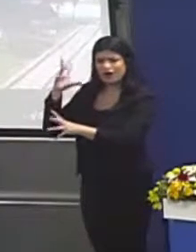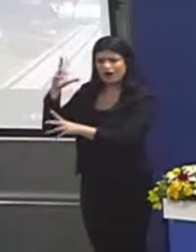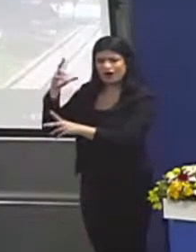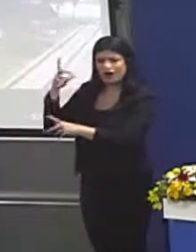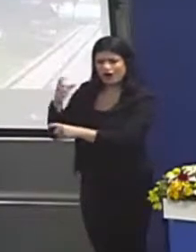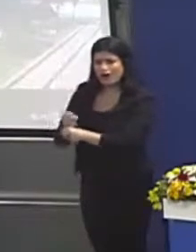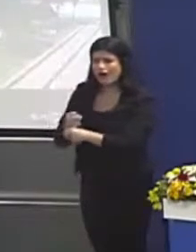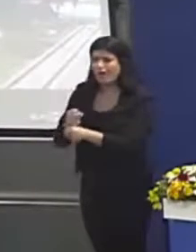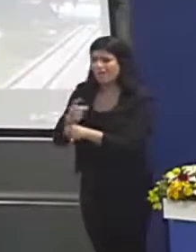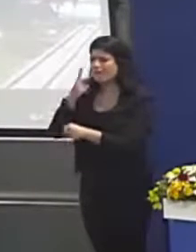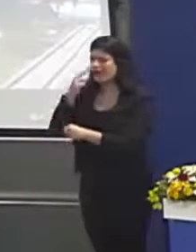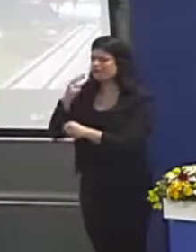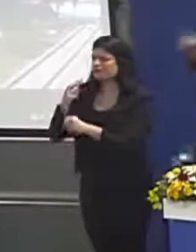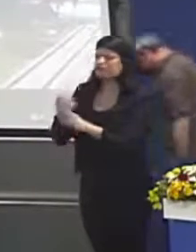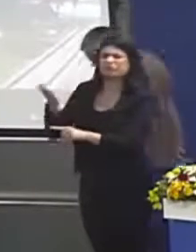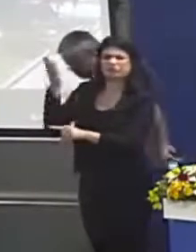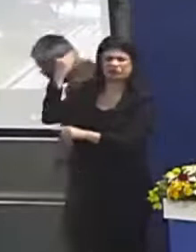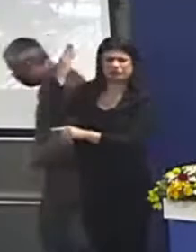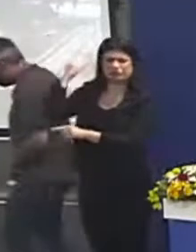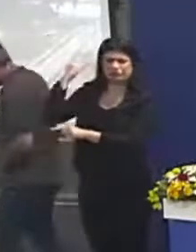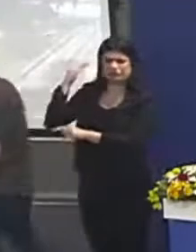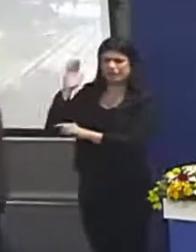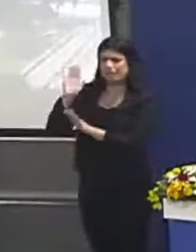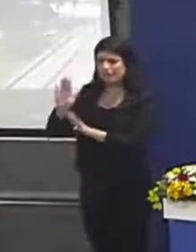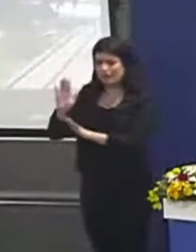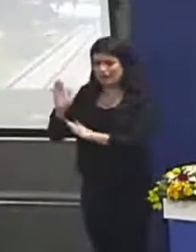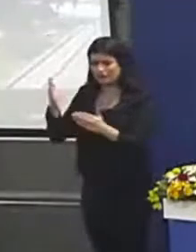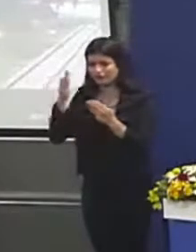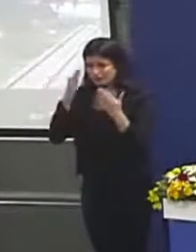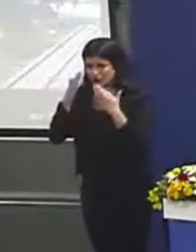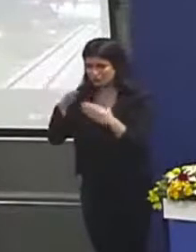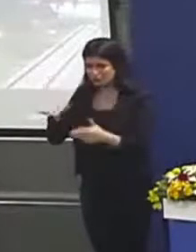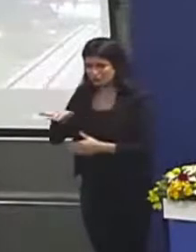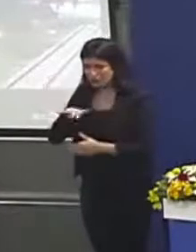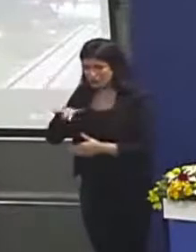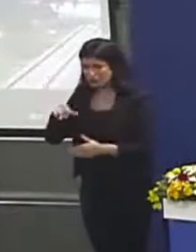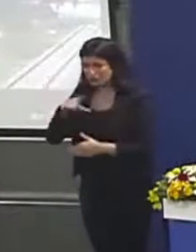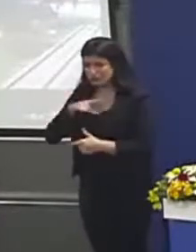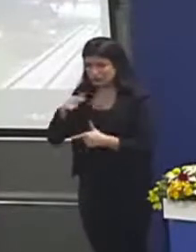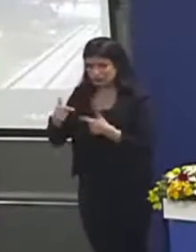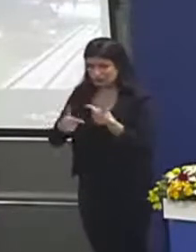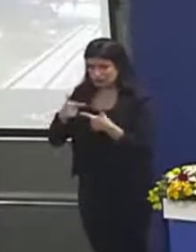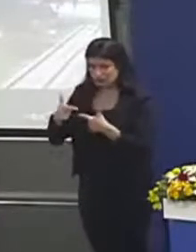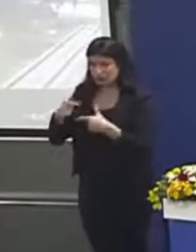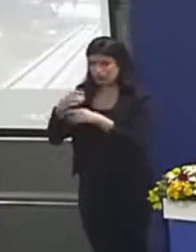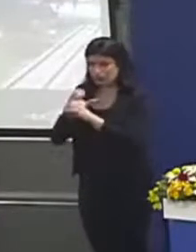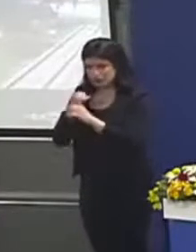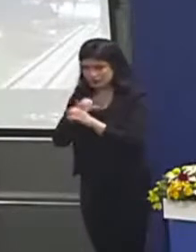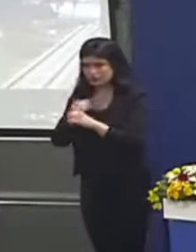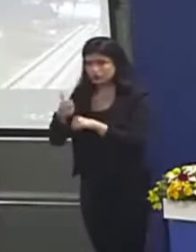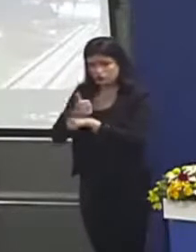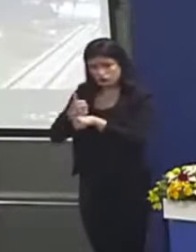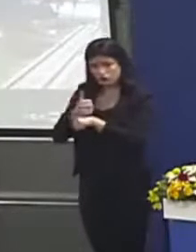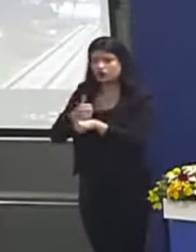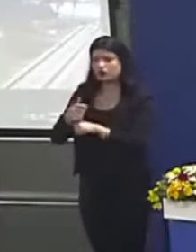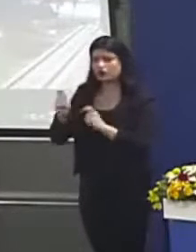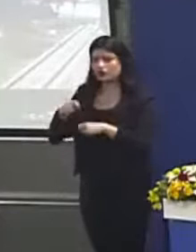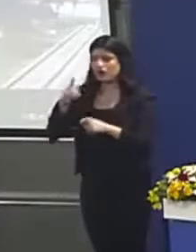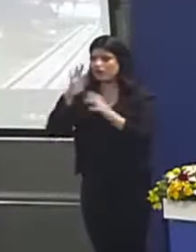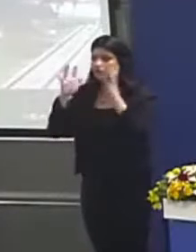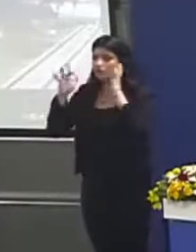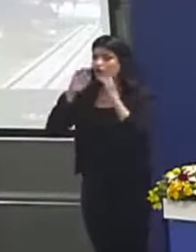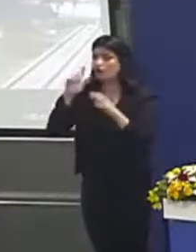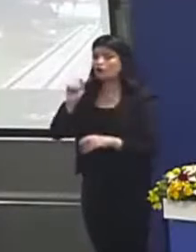bastante extenso. Porém, para uma psicologia que se constrói enquanto ciência e profissão, podemos imaginar que